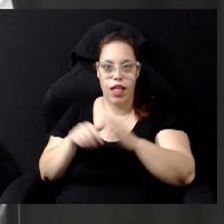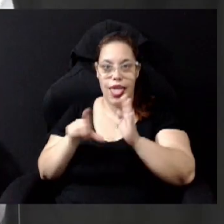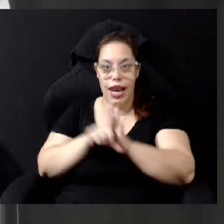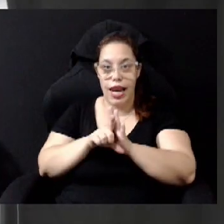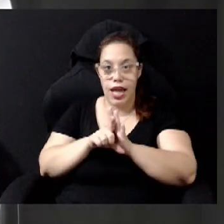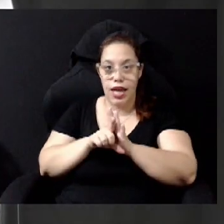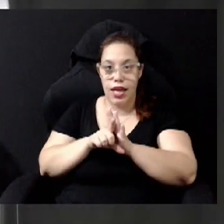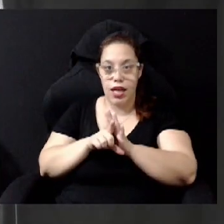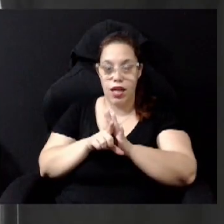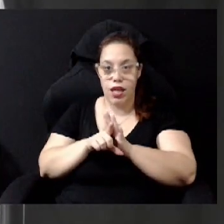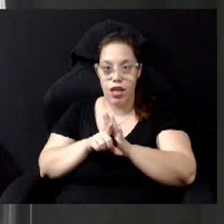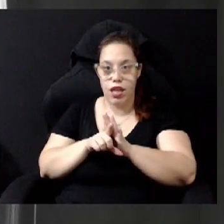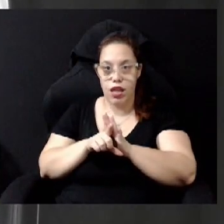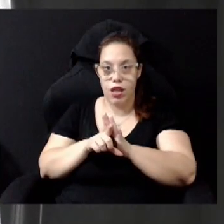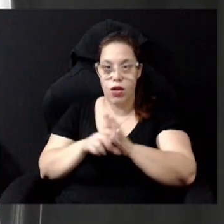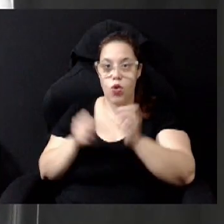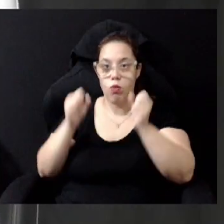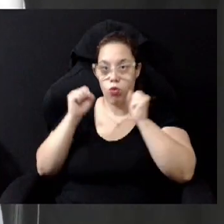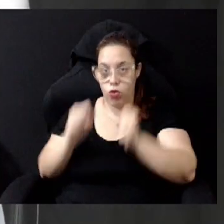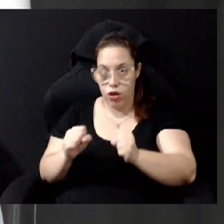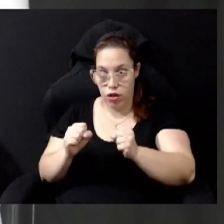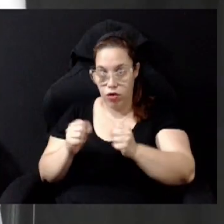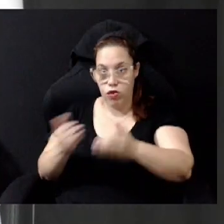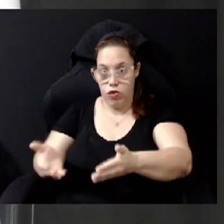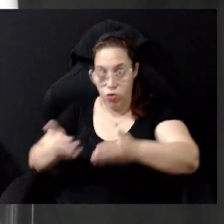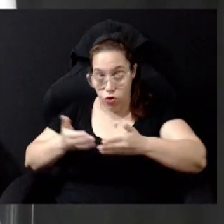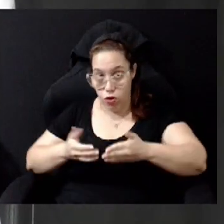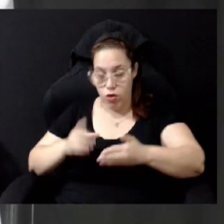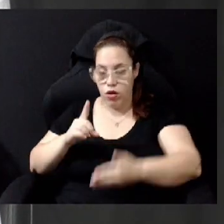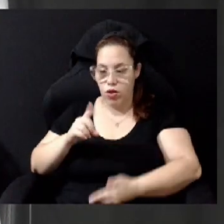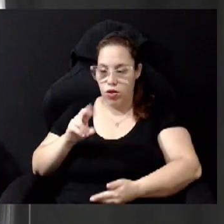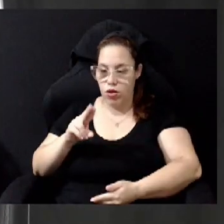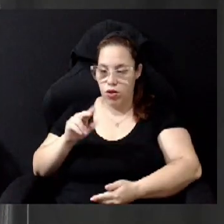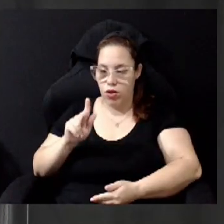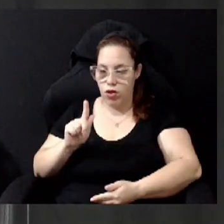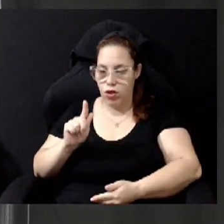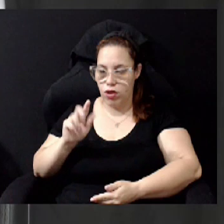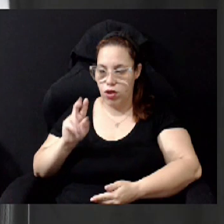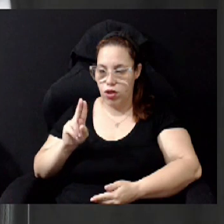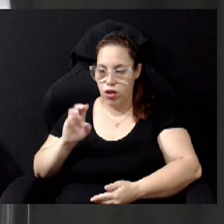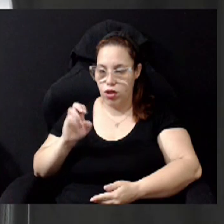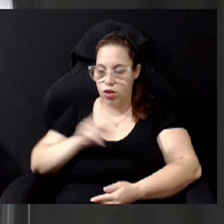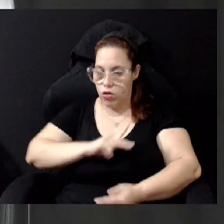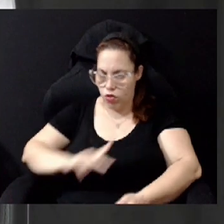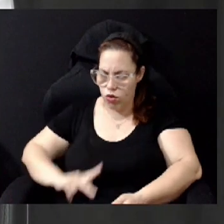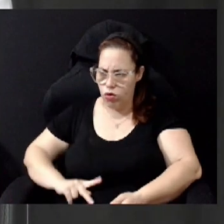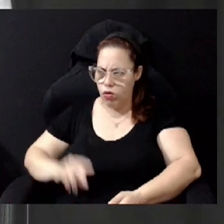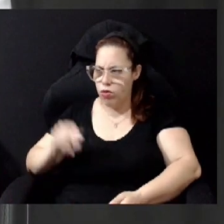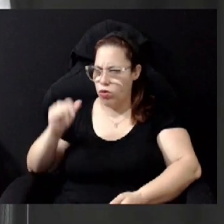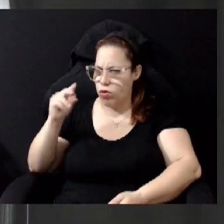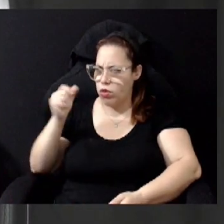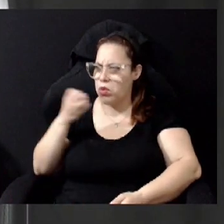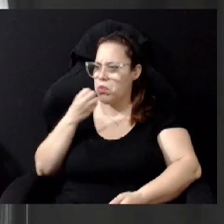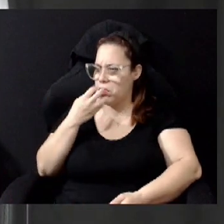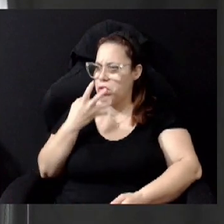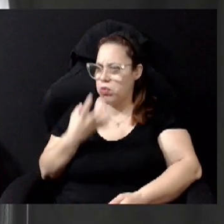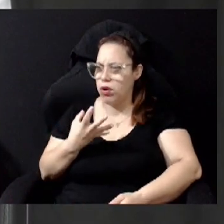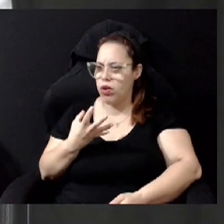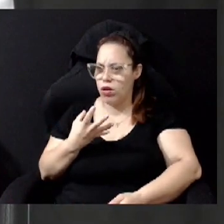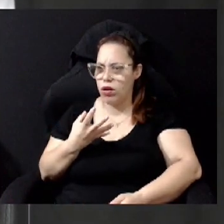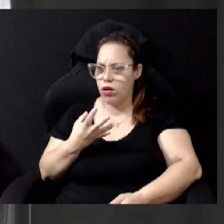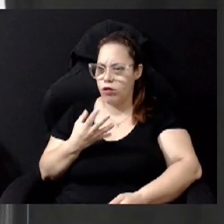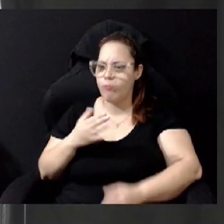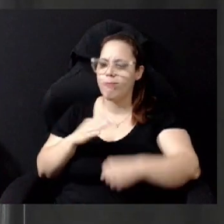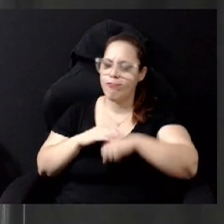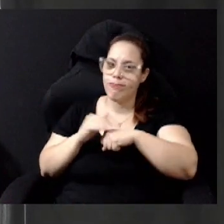partido Podemos. Fui convidado pelo Du, que era o presidente na época, o Du. Sim. Um cara do bem, um cara carinhoso,